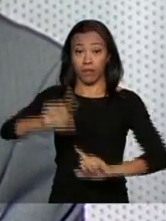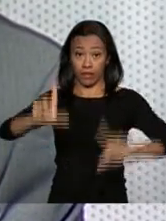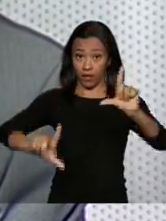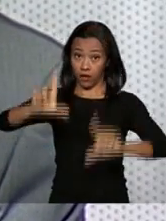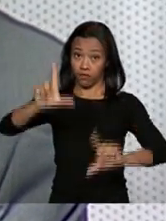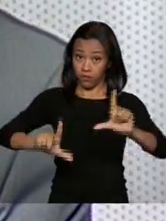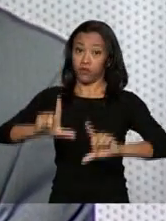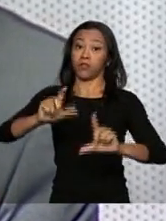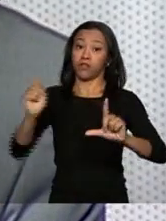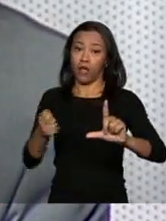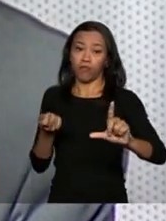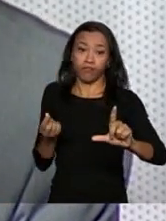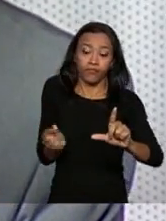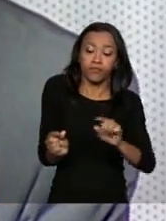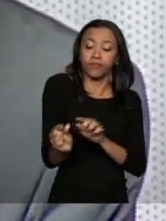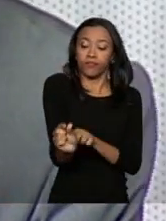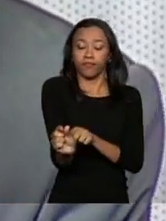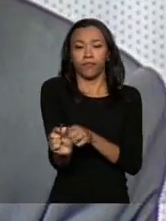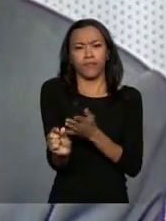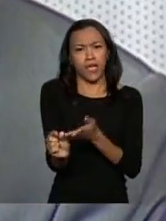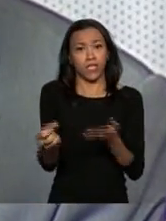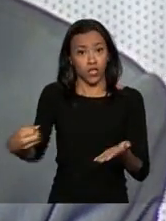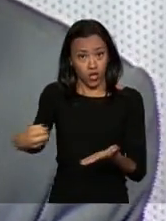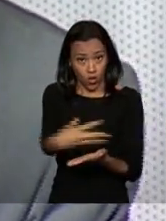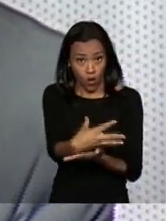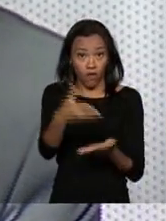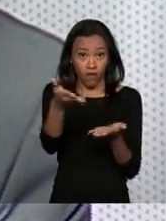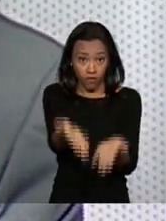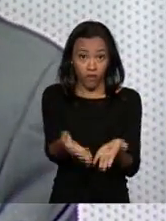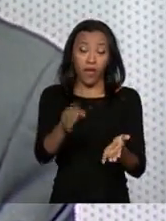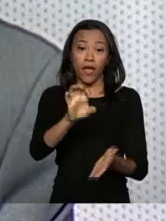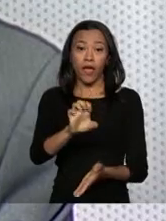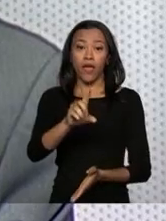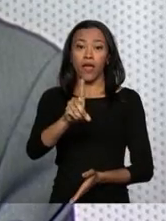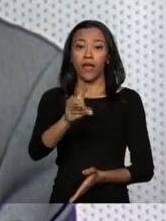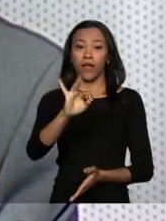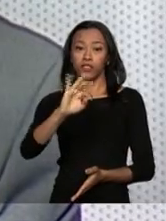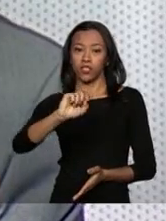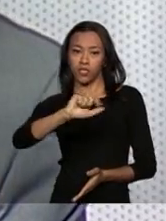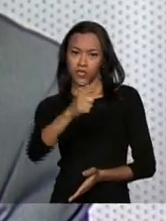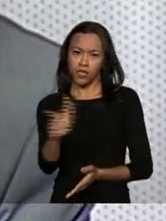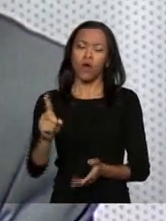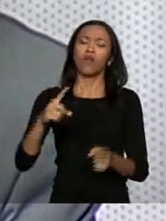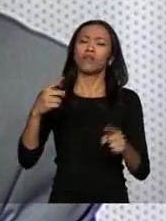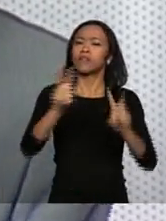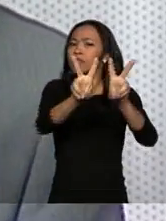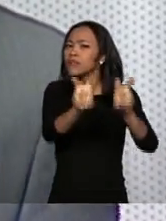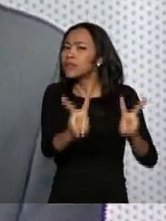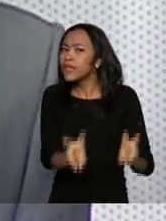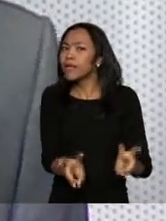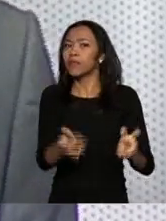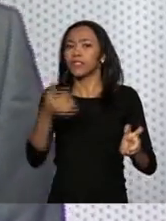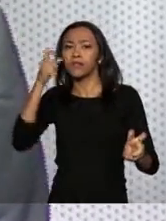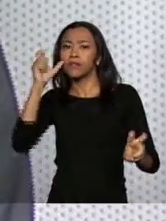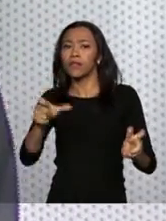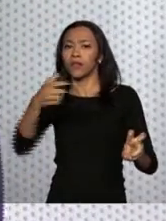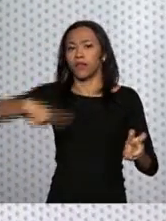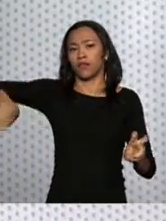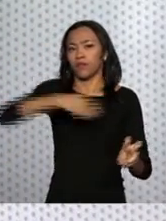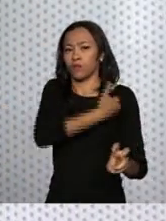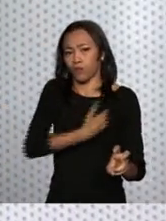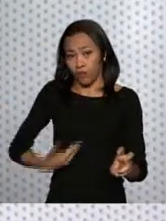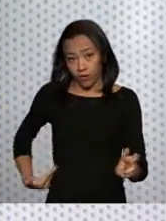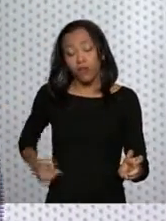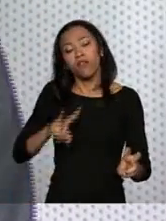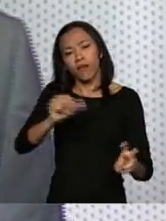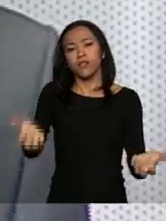conectadas nesta nova edição do INPS foram ampliados os temas de interesse público abrangidos pelo concurso e